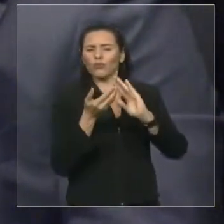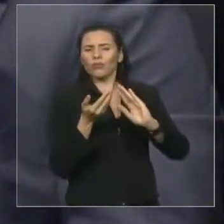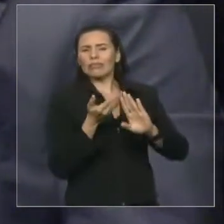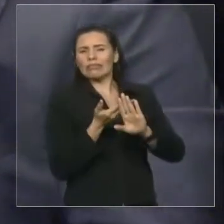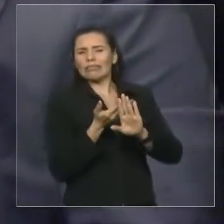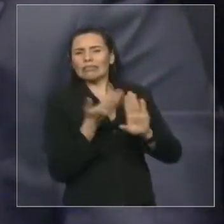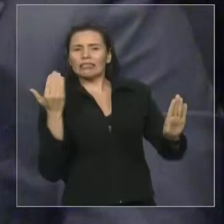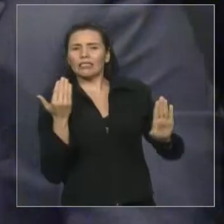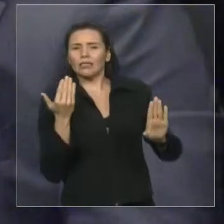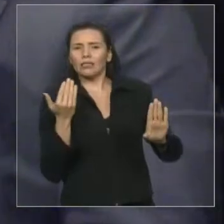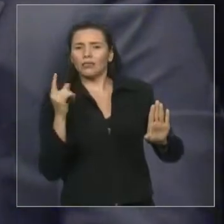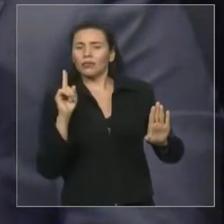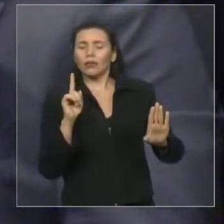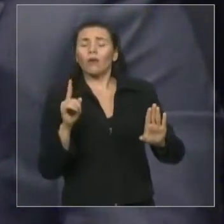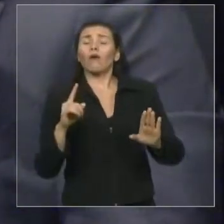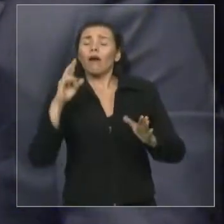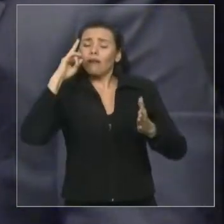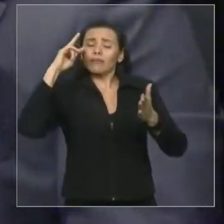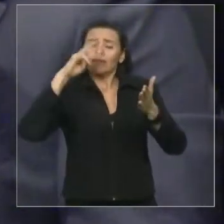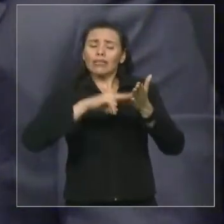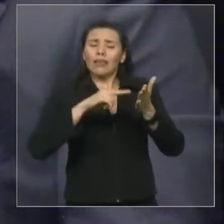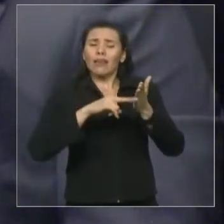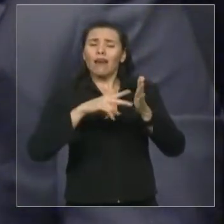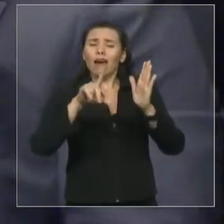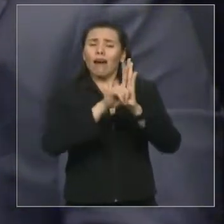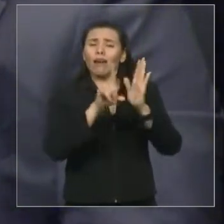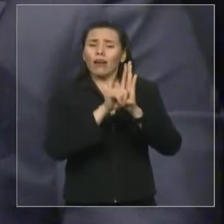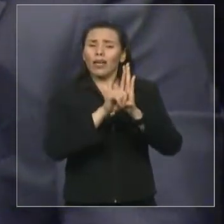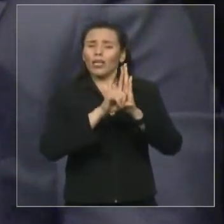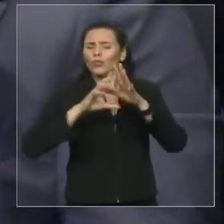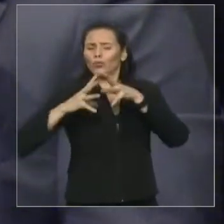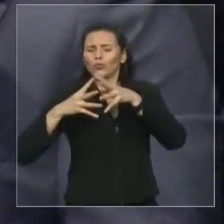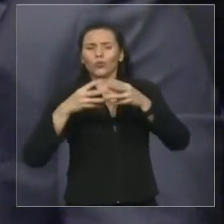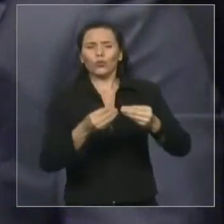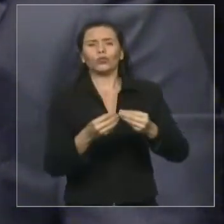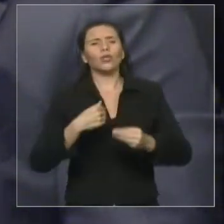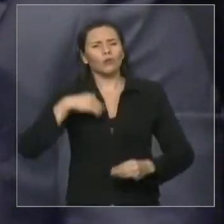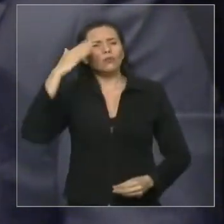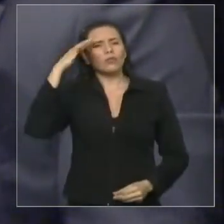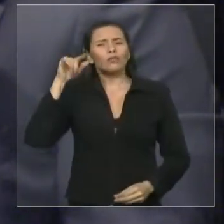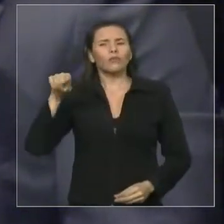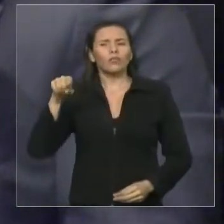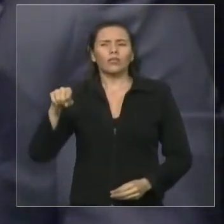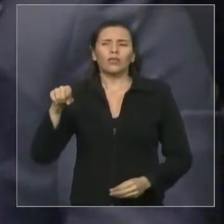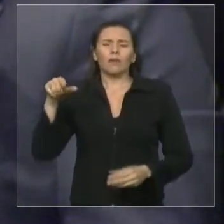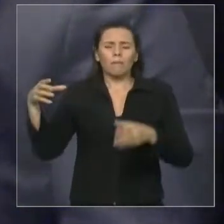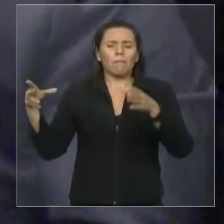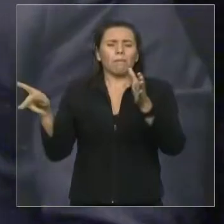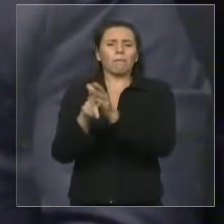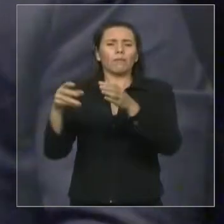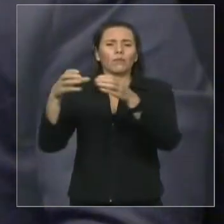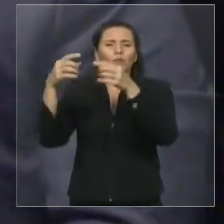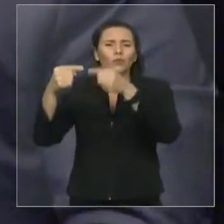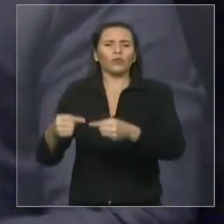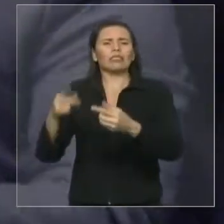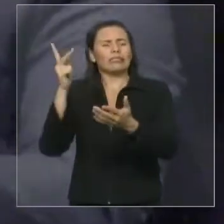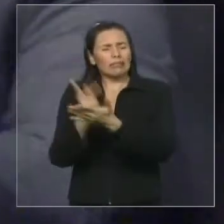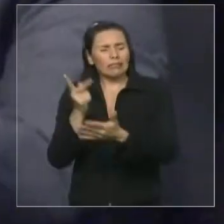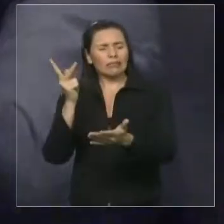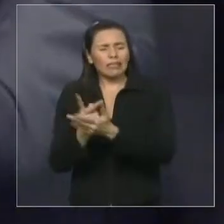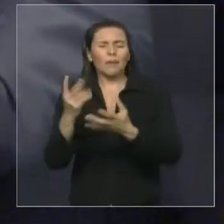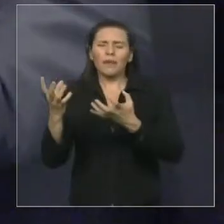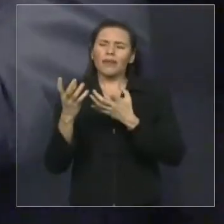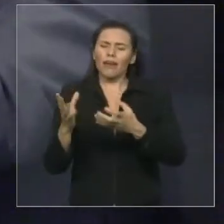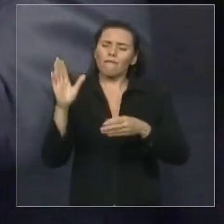por completo, eu entendo o esforço de Vossa Excelência, enquanto oposição, de sempre querer votar contra. Eu entendo, isso é perfeitamente. Isso aí, Foi diferente com